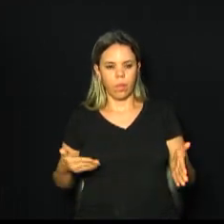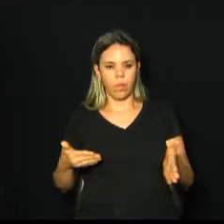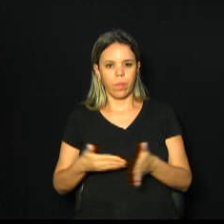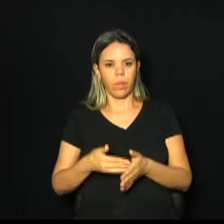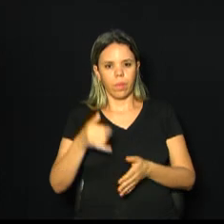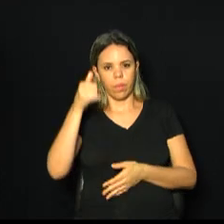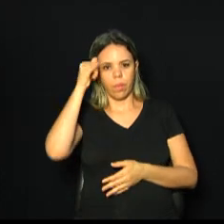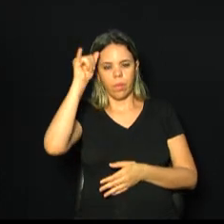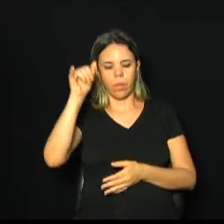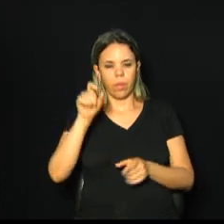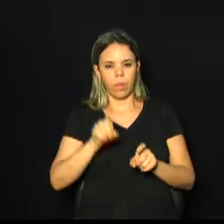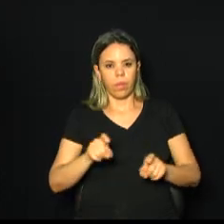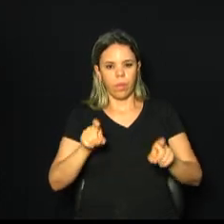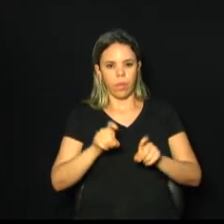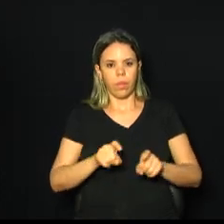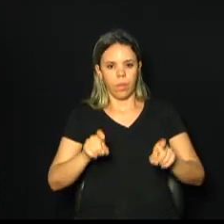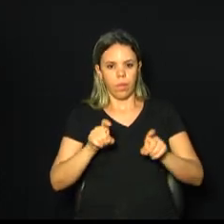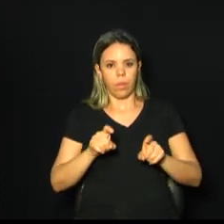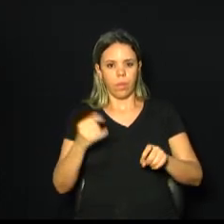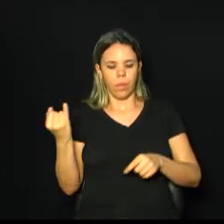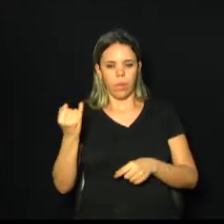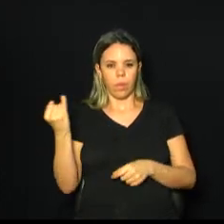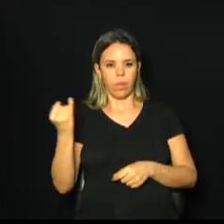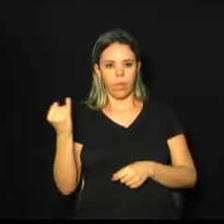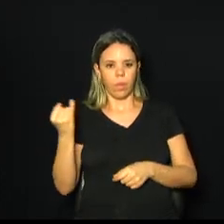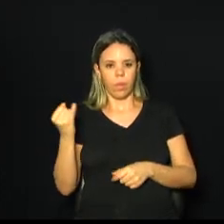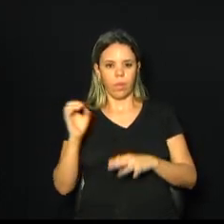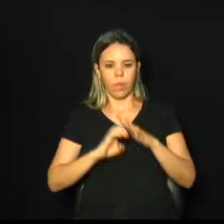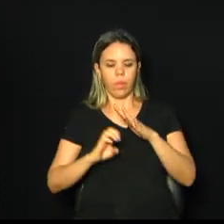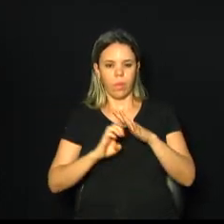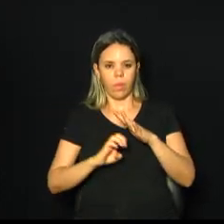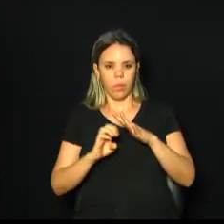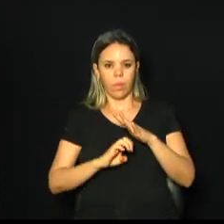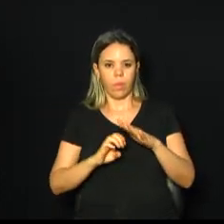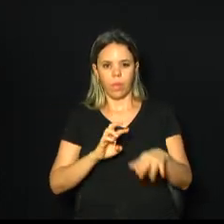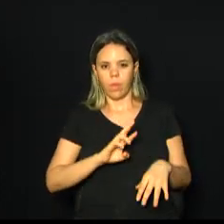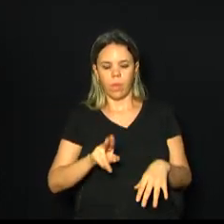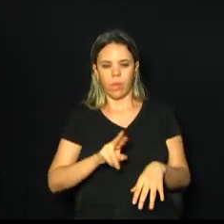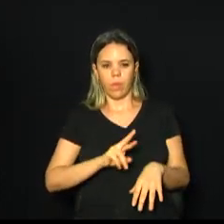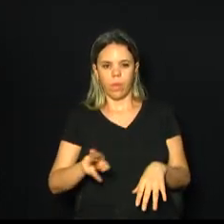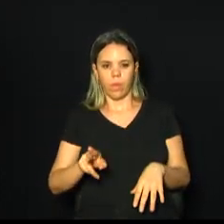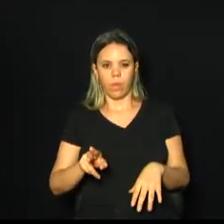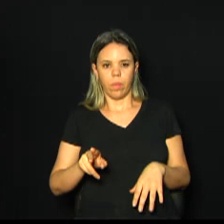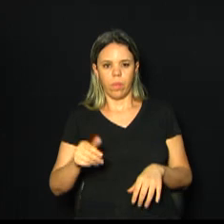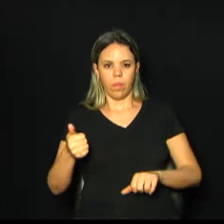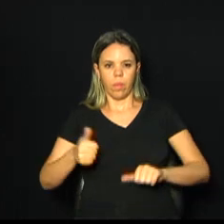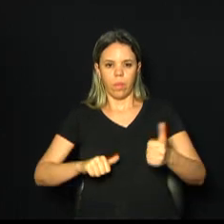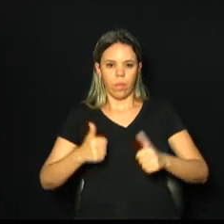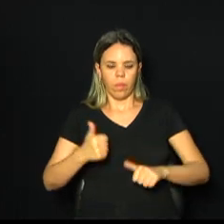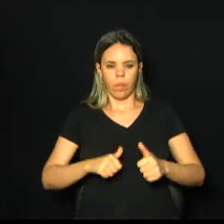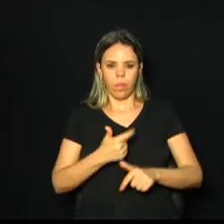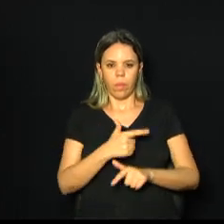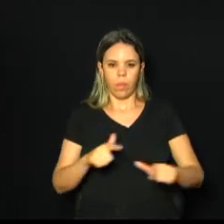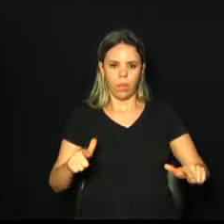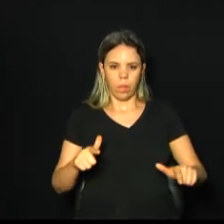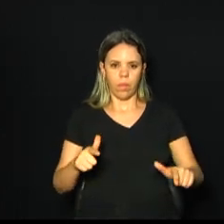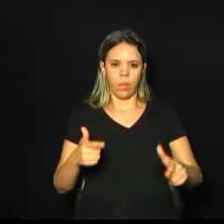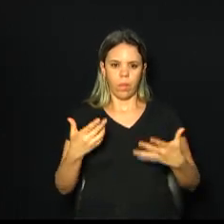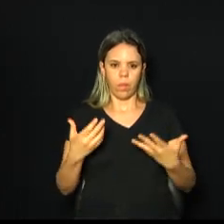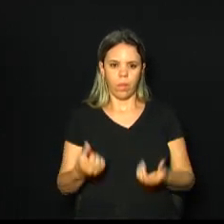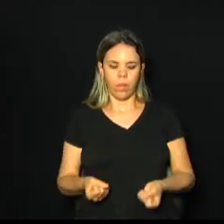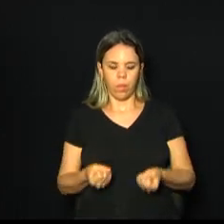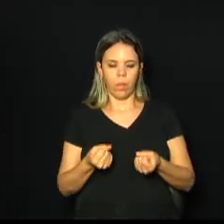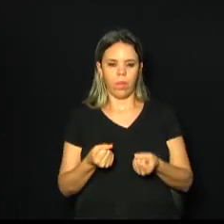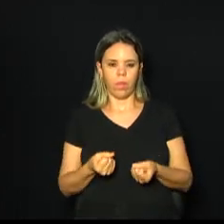Impedem que os dados mais importantes para a empresa não sejam trafegados sem o devido consentimento.